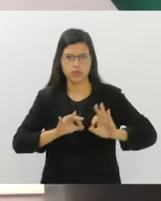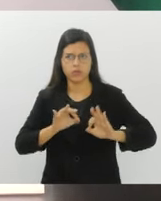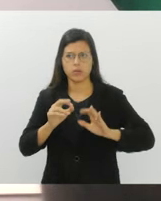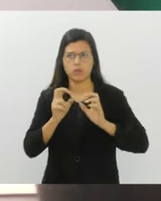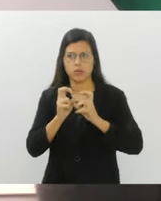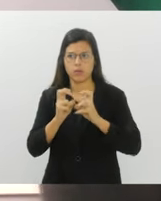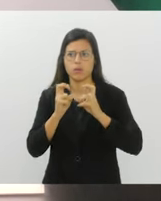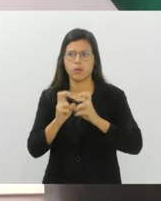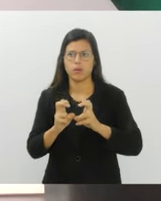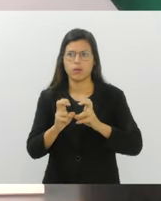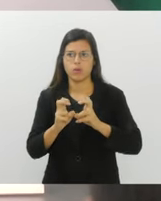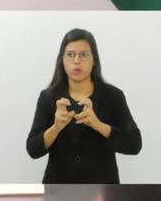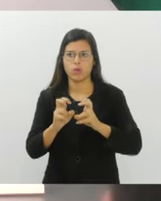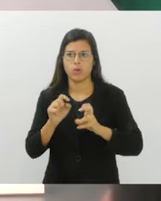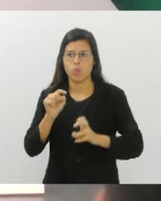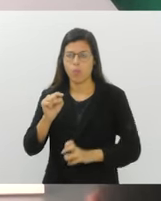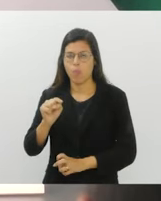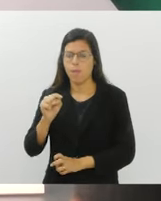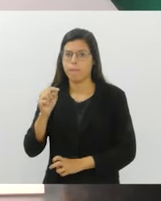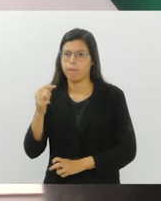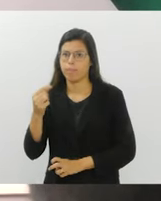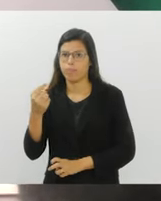na casa de 1,3 bi.